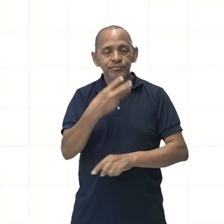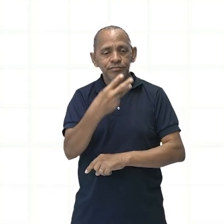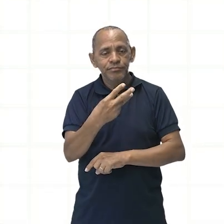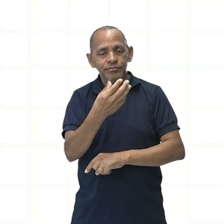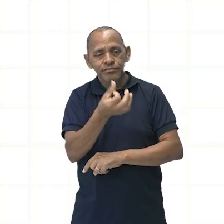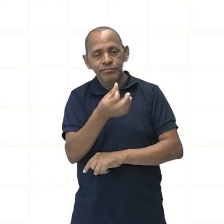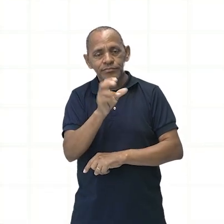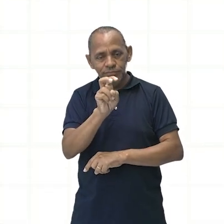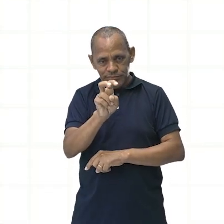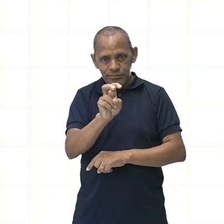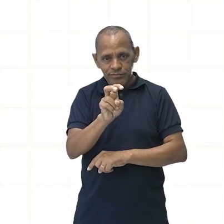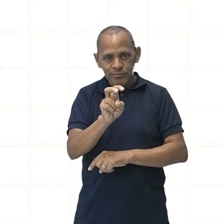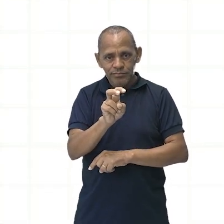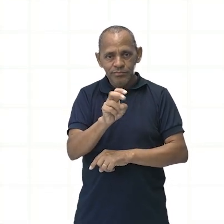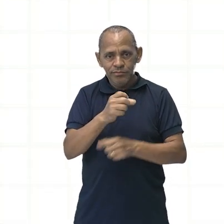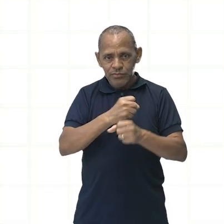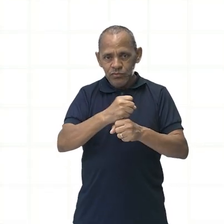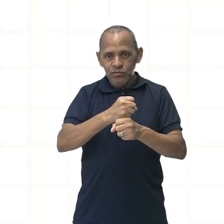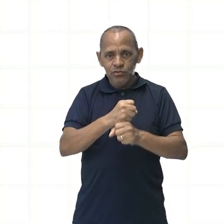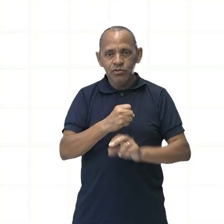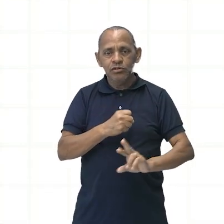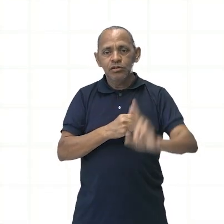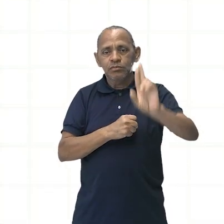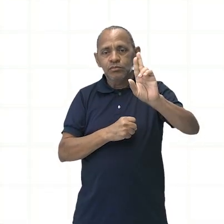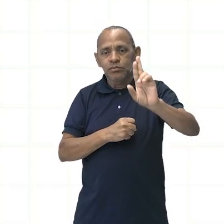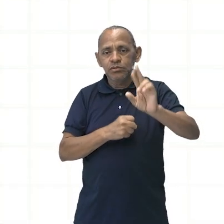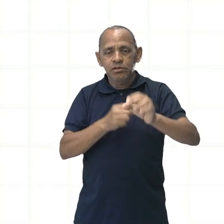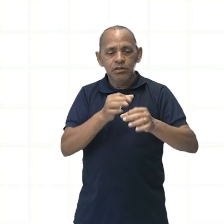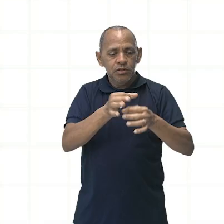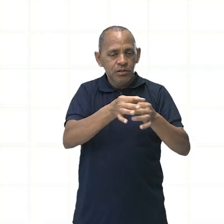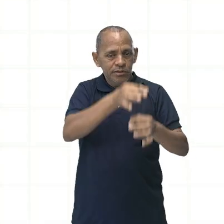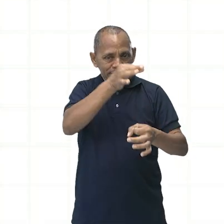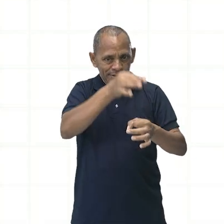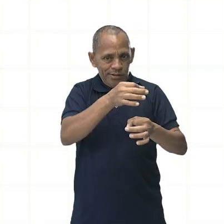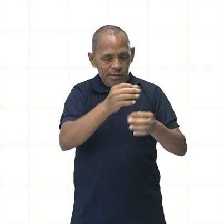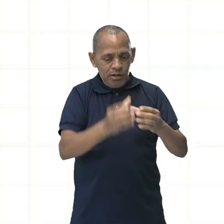365 dias, né, do ano representados em canudos